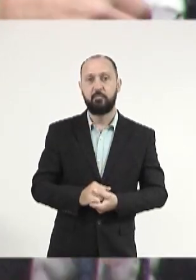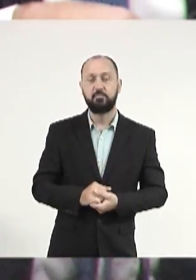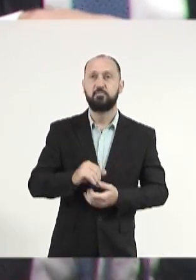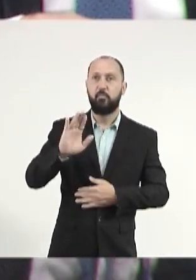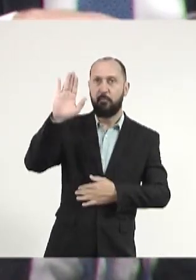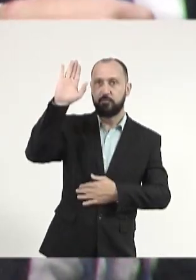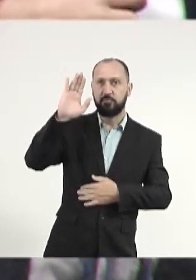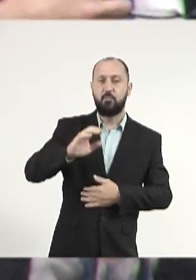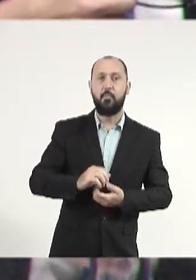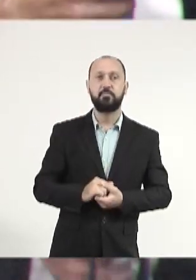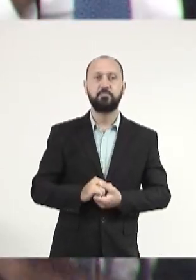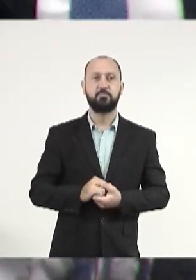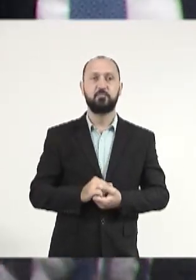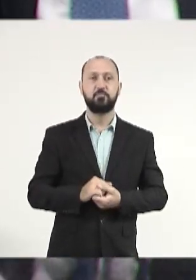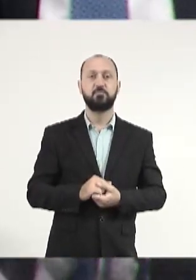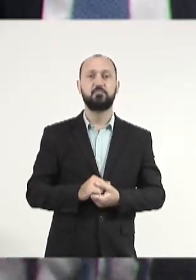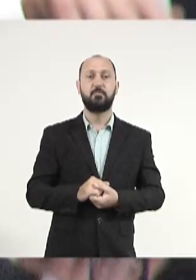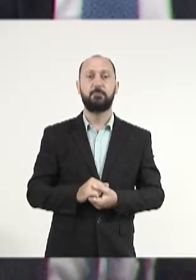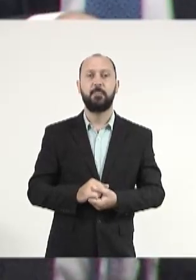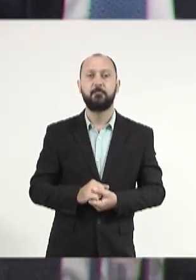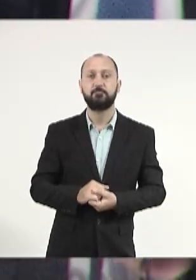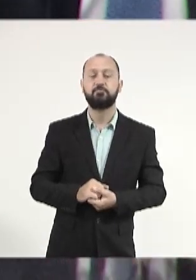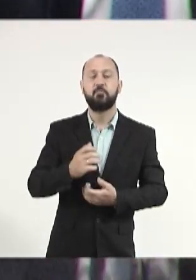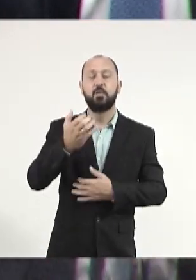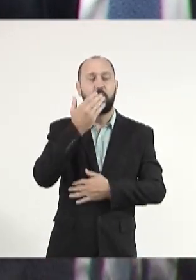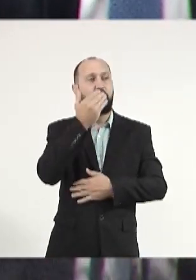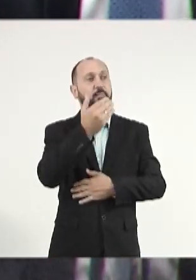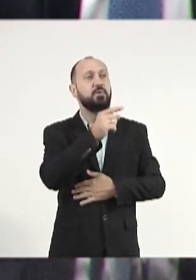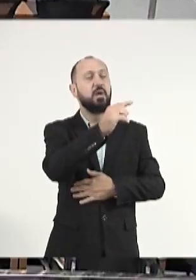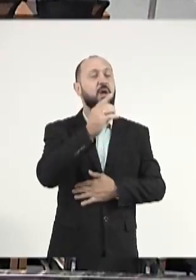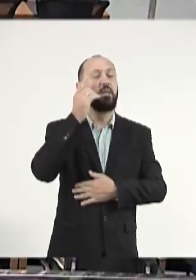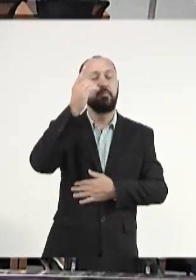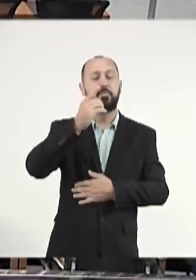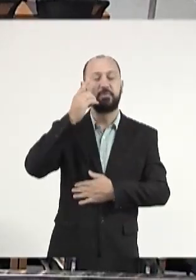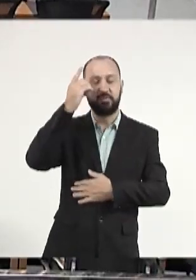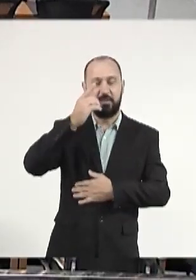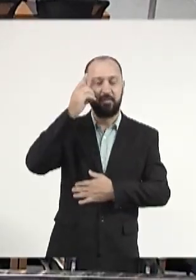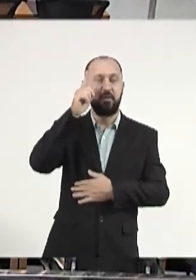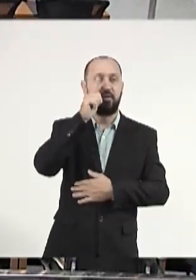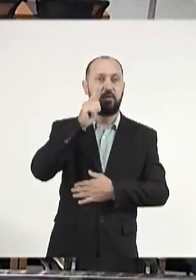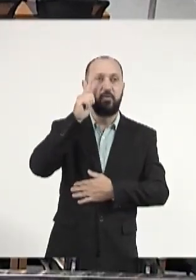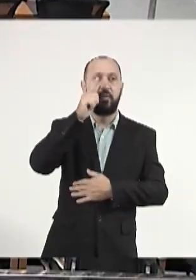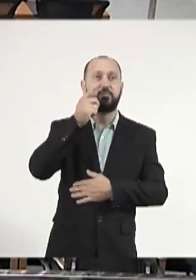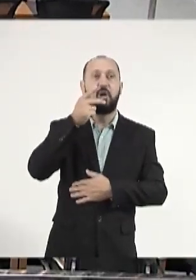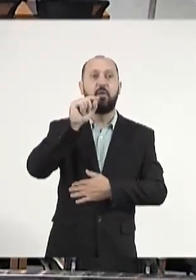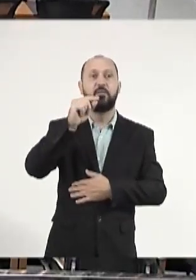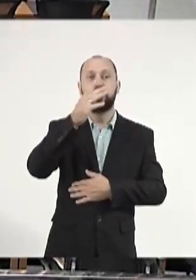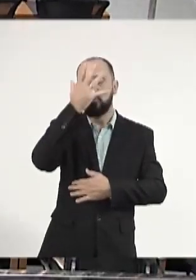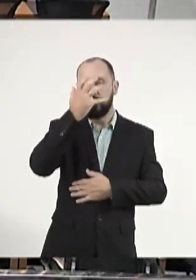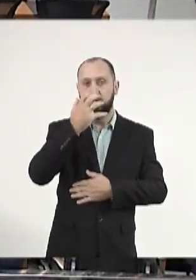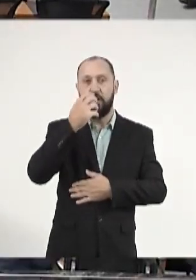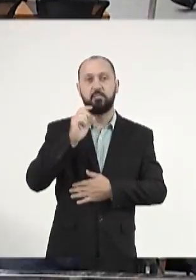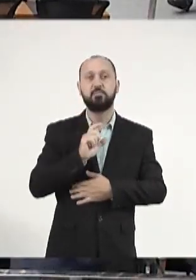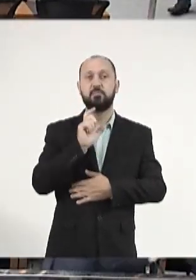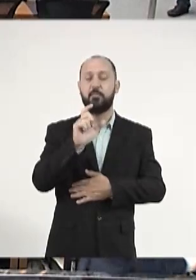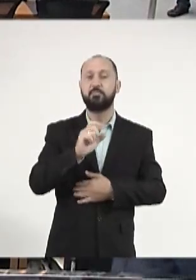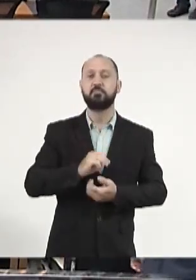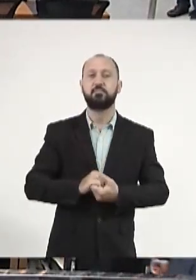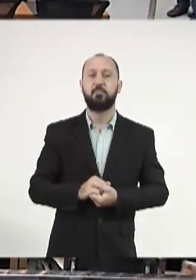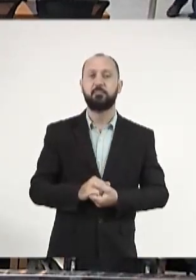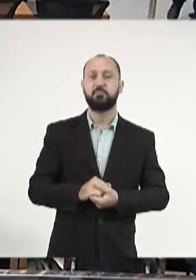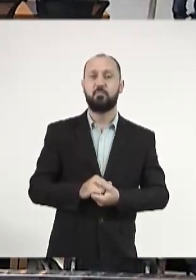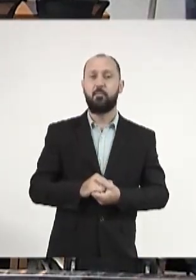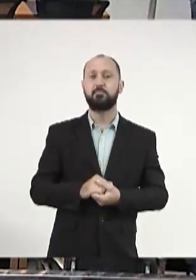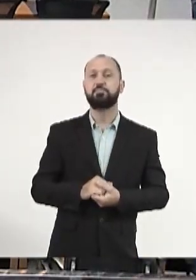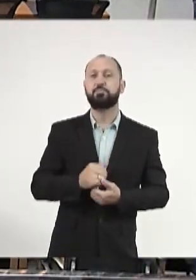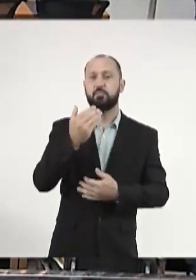ordem, senhor presidente, eu gostaria de pedir à deputada Gleice Jane que ela fosse honesta nas palavras dela